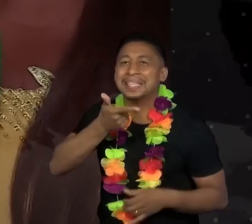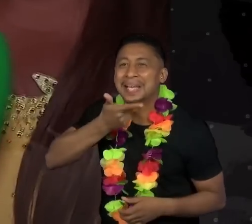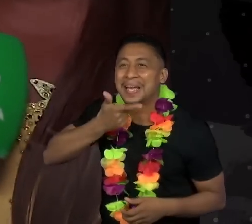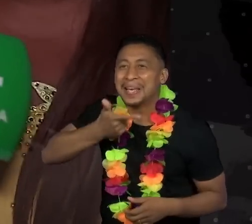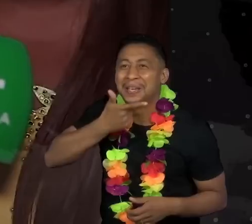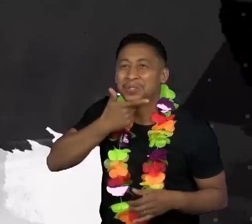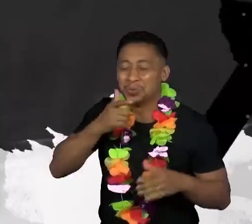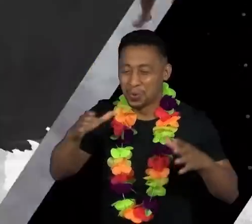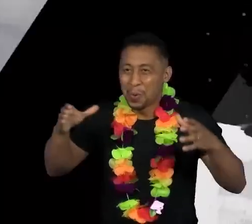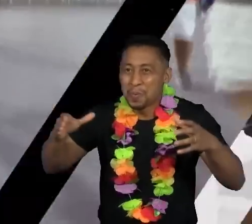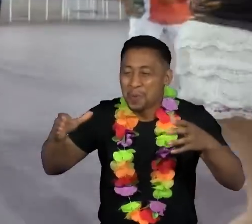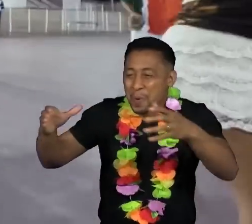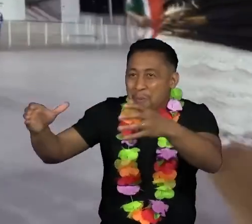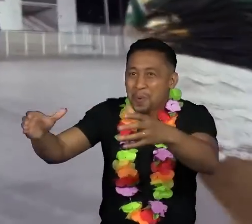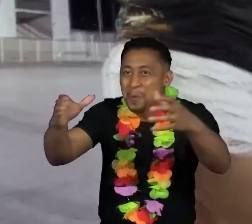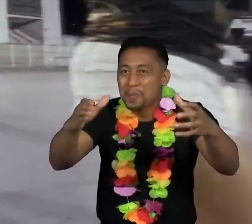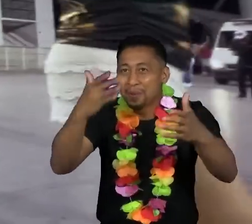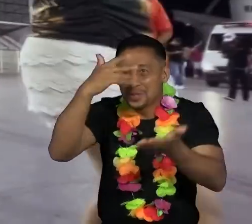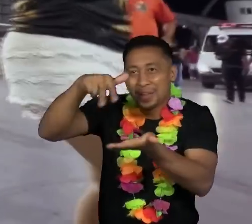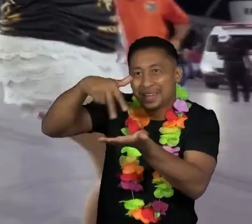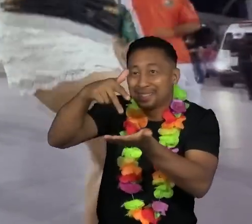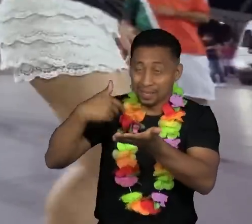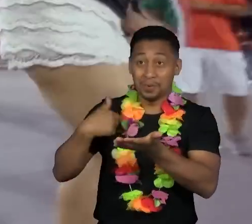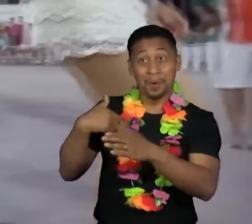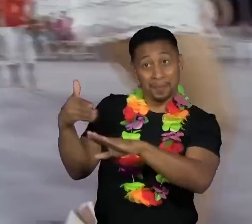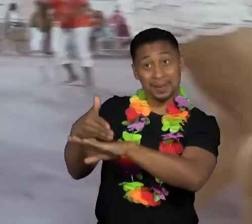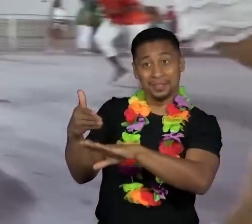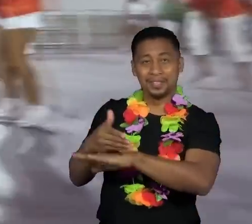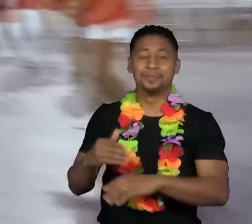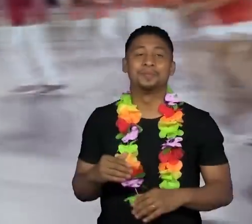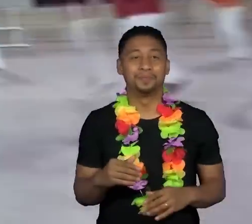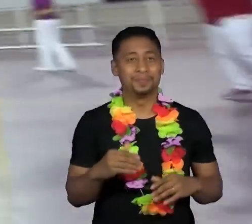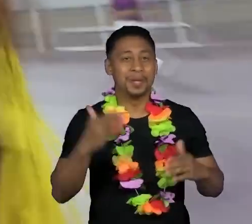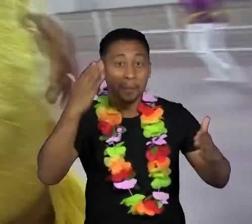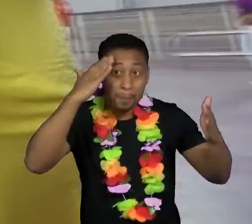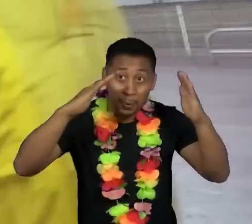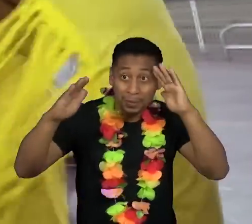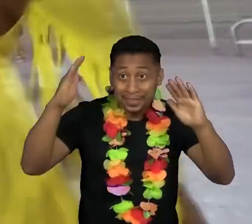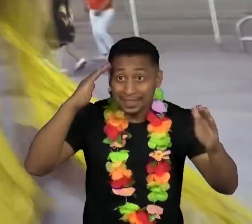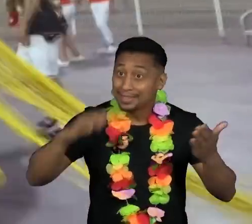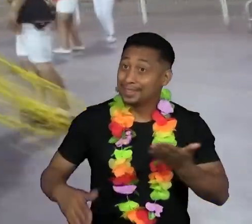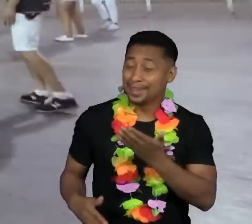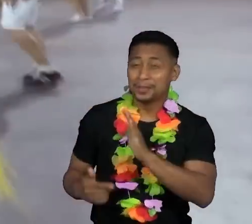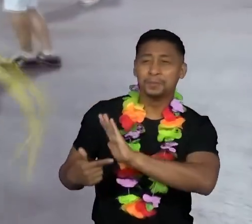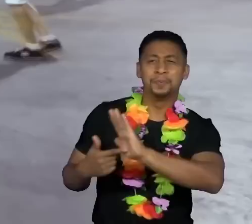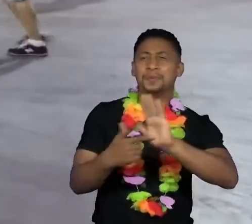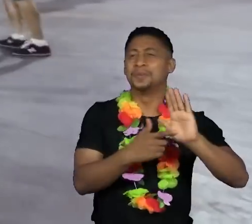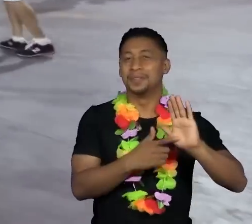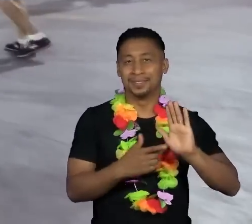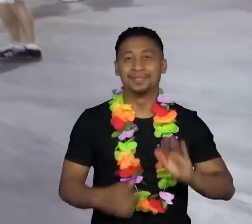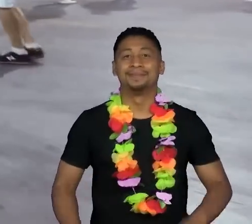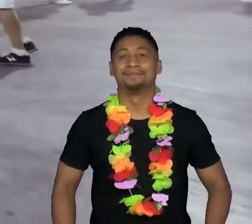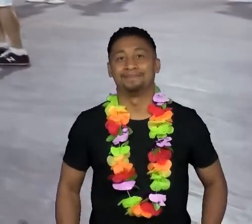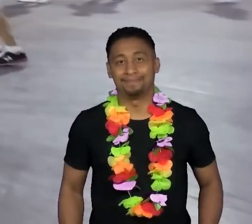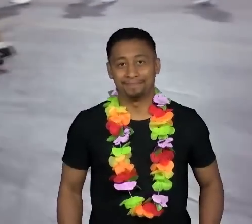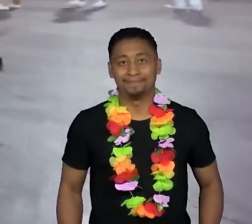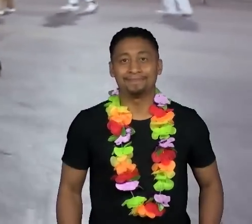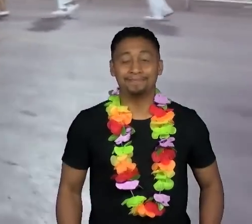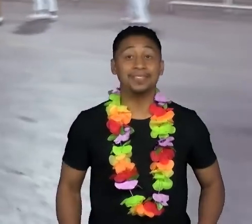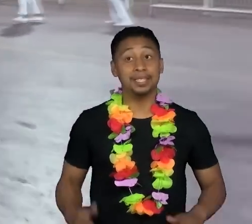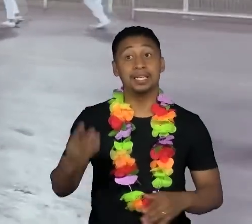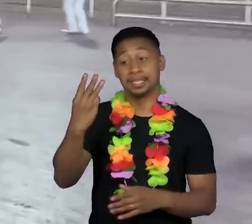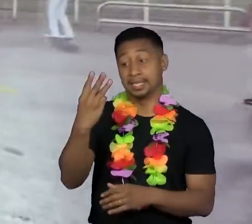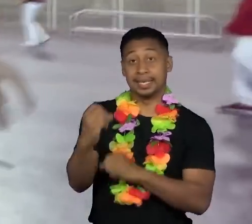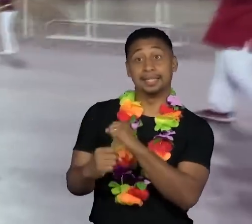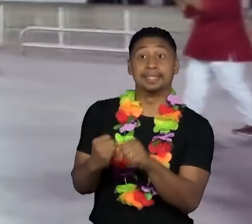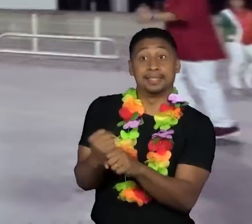carro, dançando. Sou mocidade, trago na pele a força pra vencer. Fui 3 anos passista